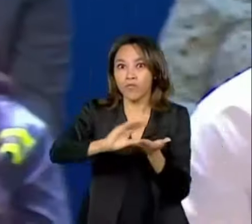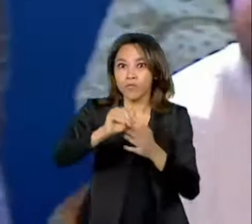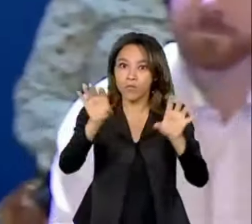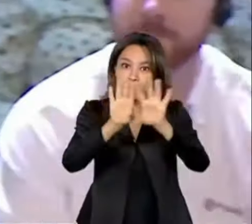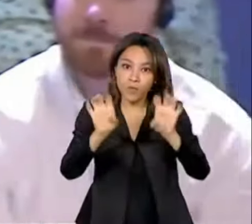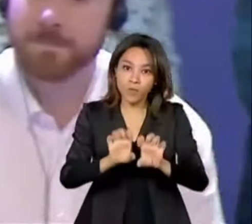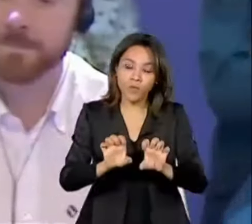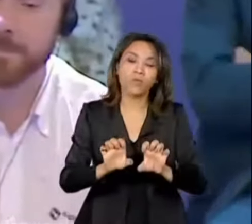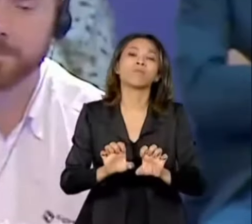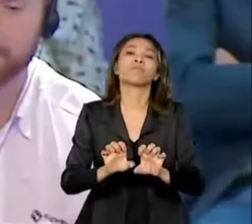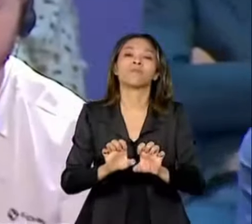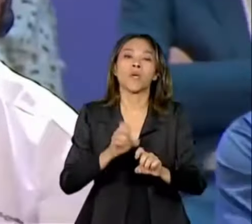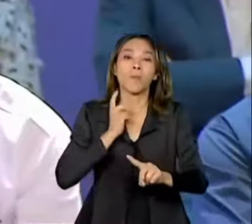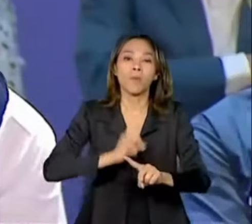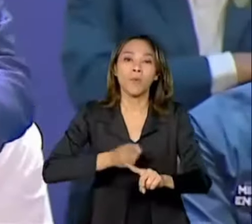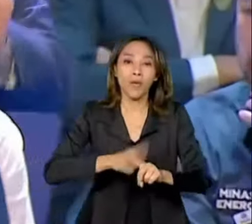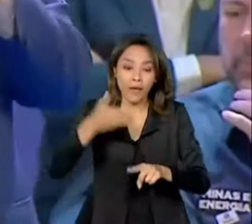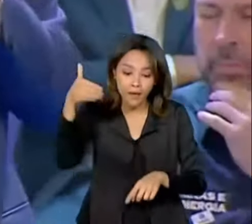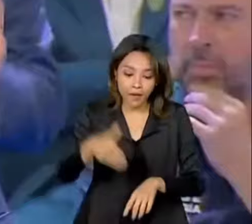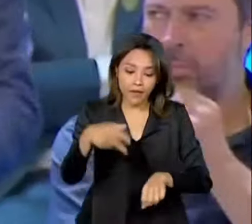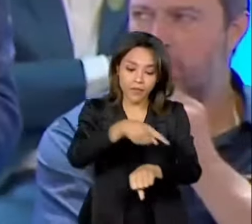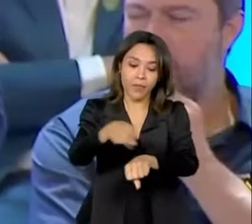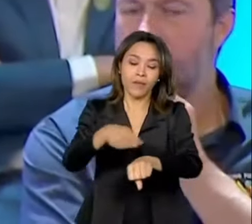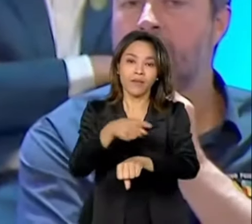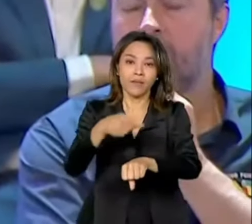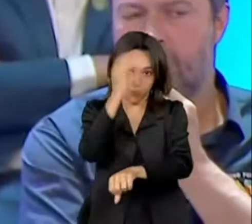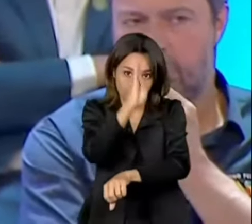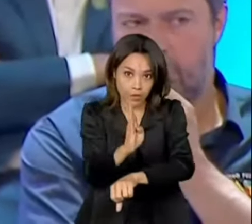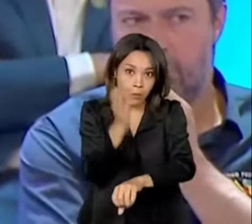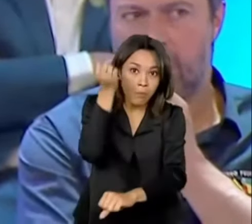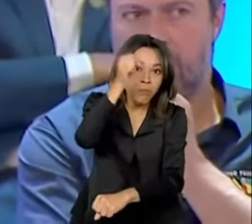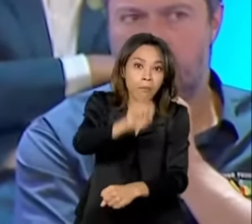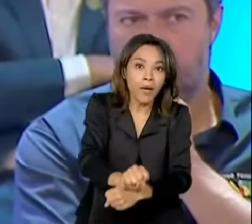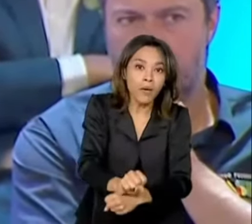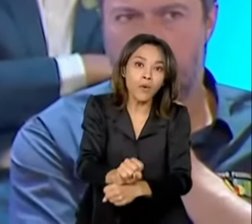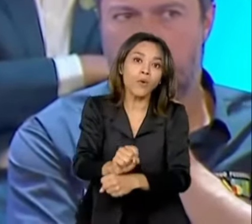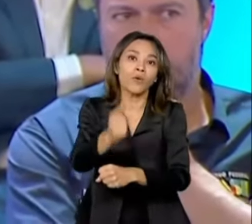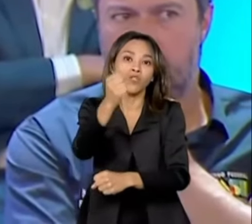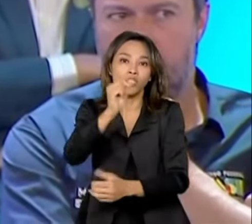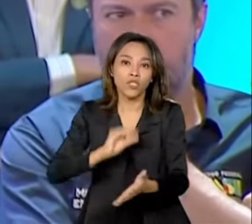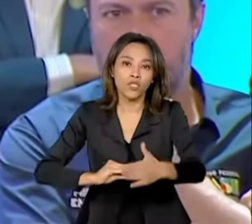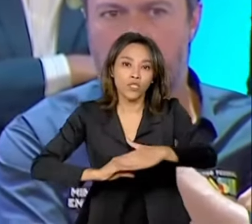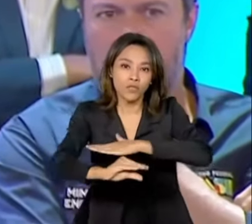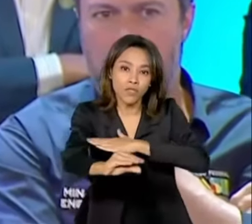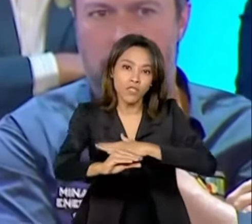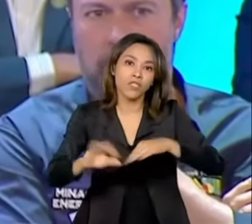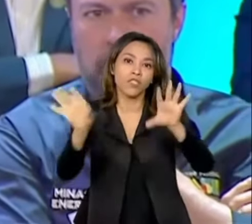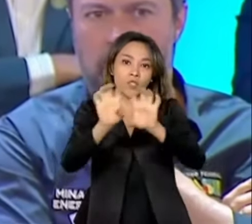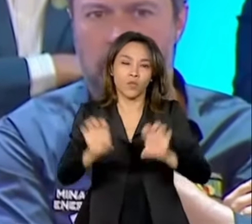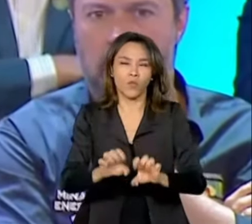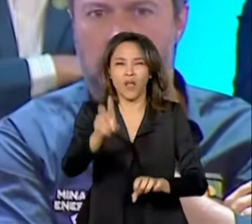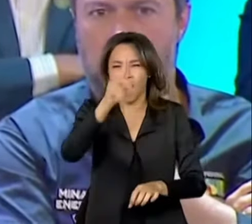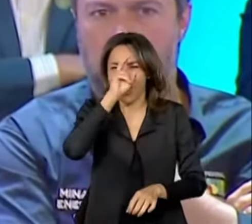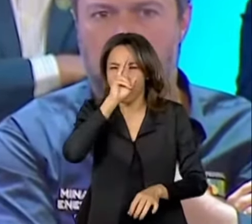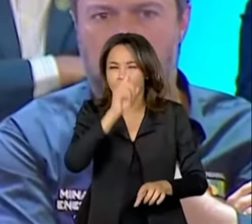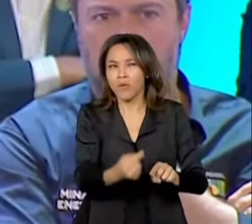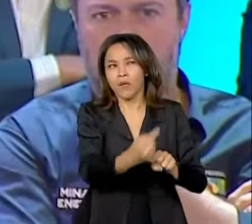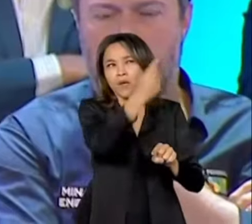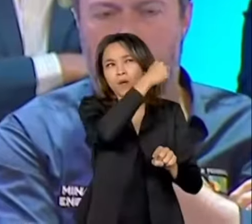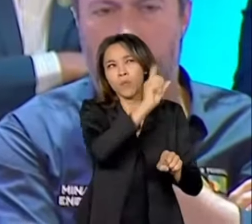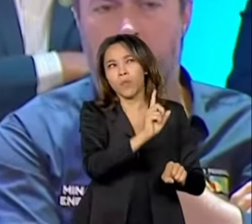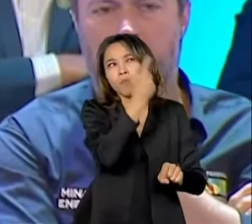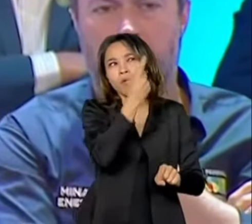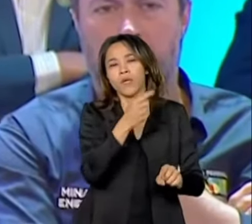Porque esse país parou de investir em infraestrutura. É importante lembrar que eu fiz o primeiro PAC em